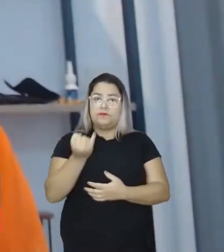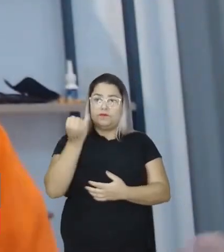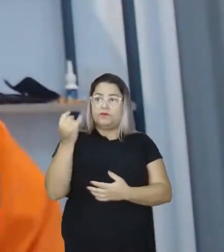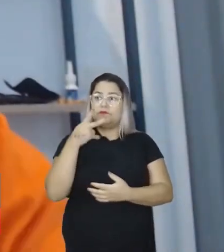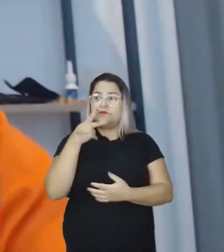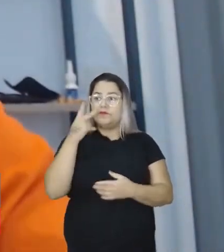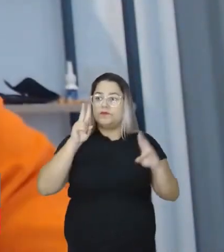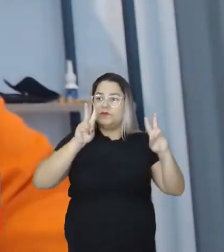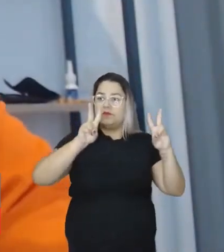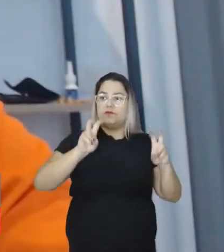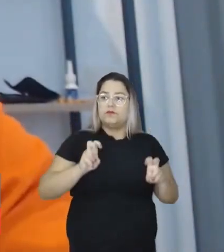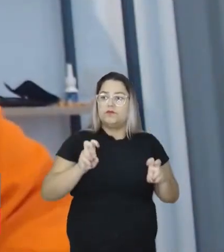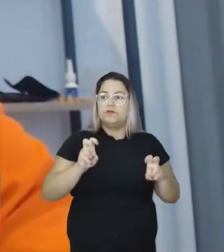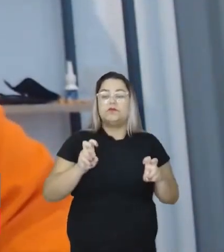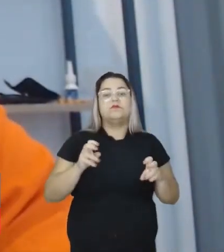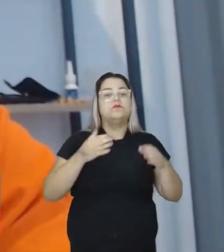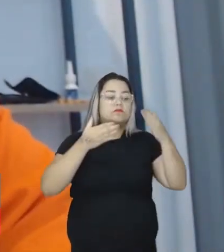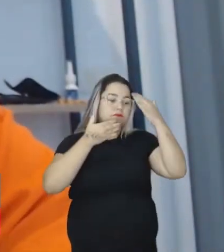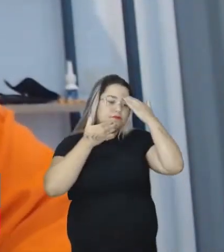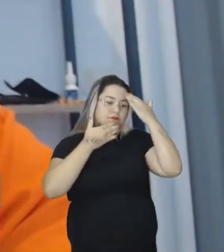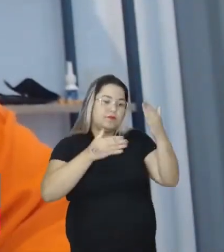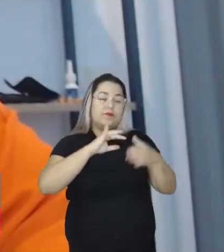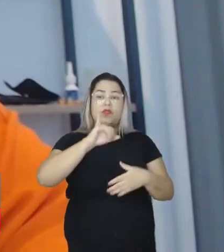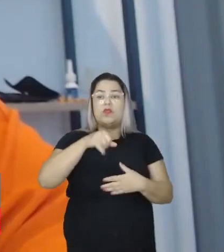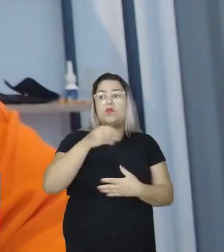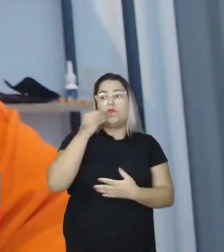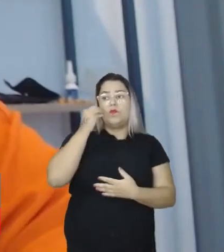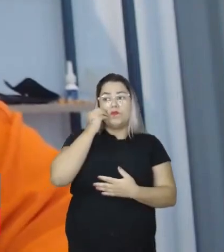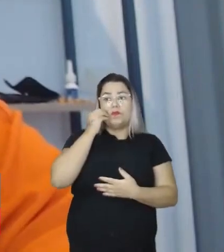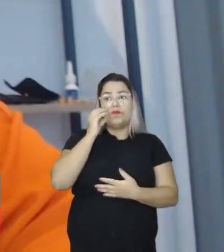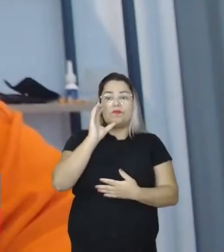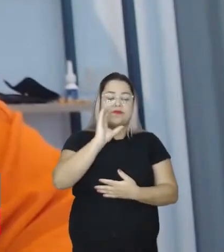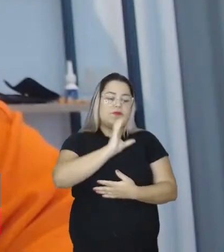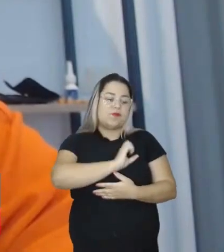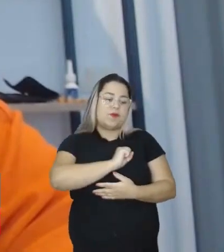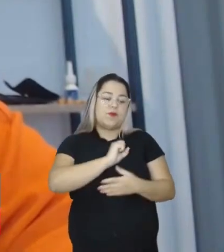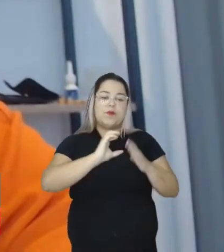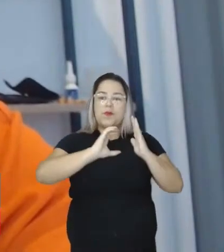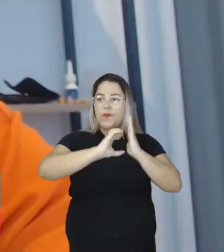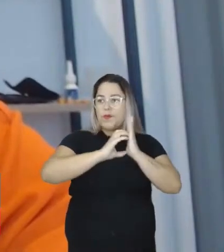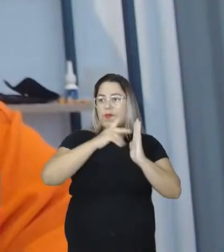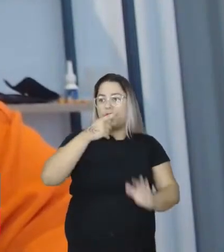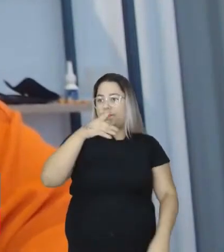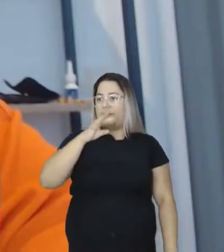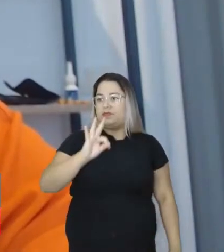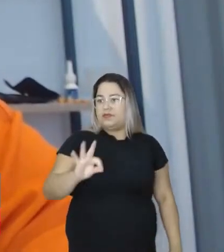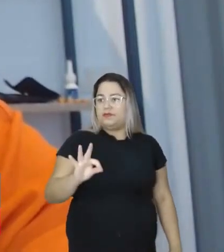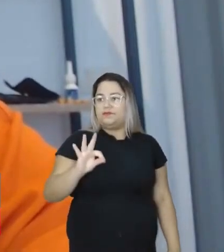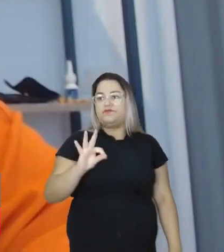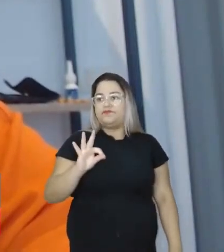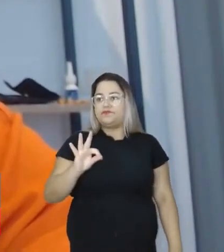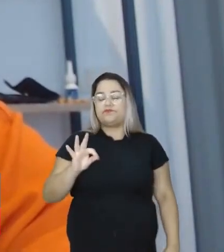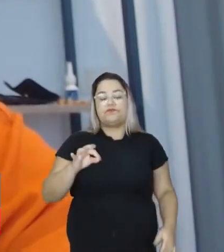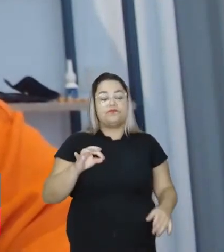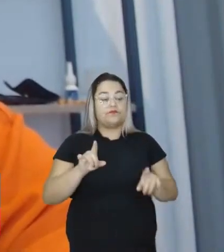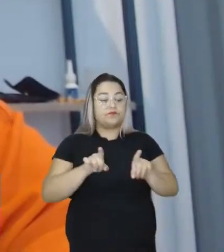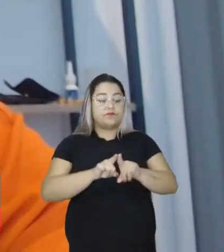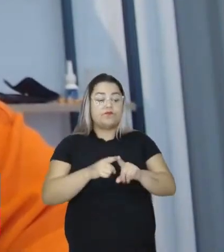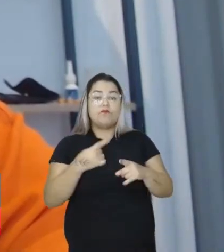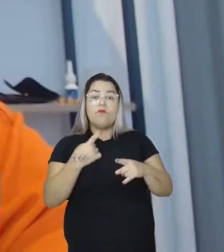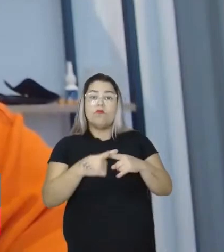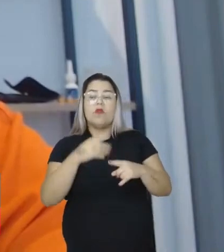sobre isso aqui, né? E agradecer pela oportunidade. Por isso que eu amo o nosso partido, o Partido dos Trabalhadores e Trabalhadoras, porque